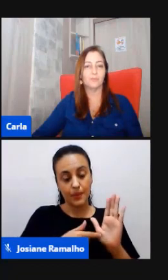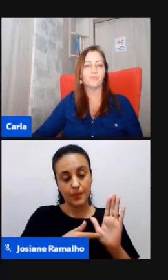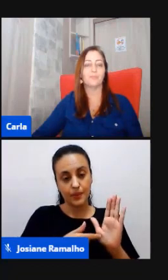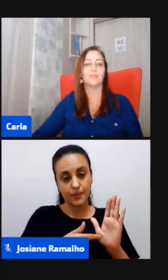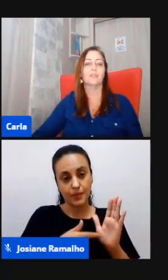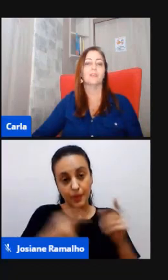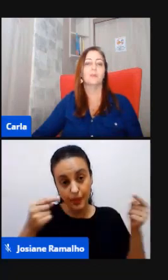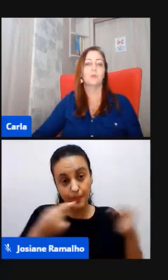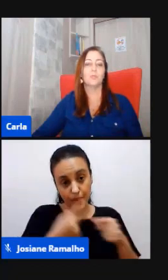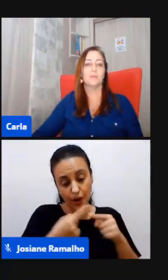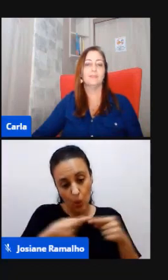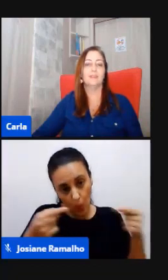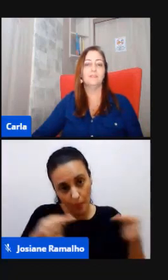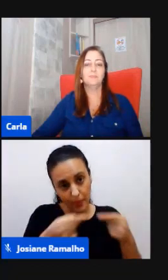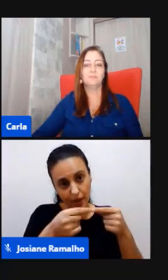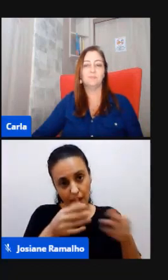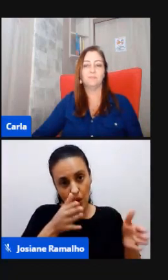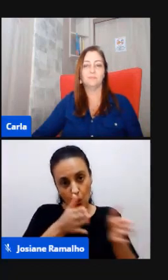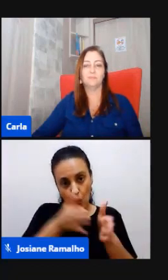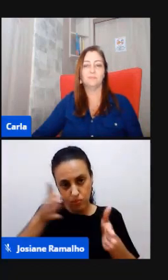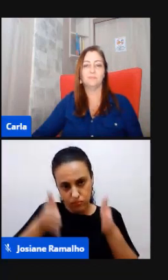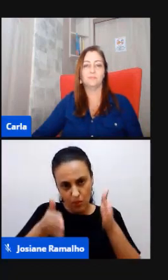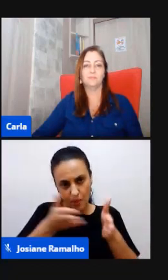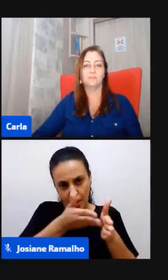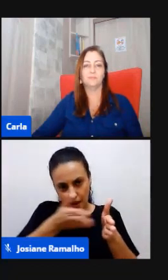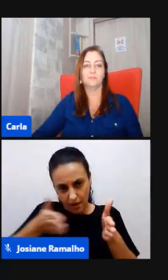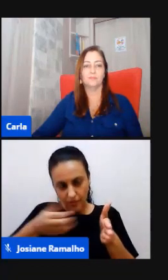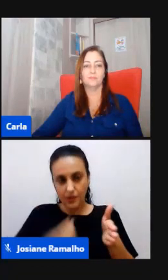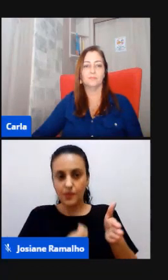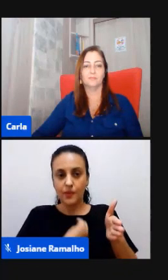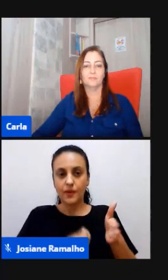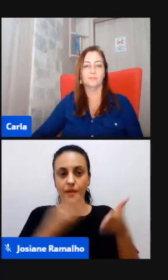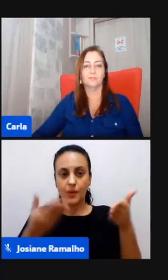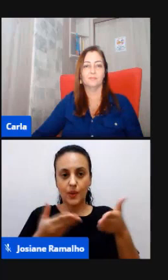momento. Pode passar?